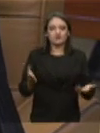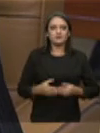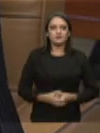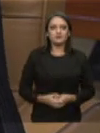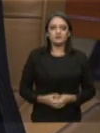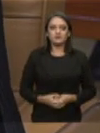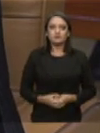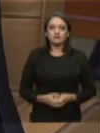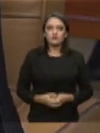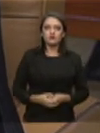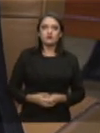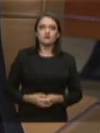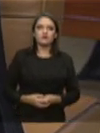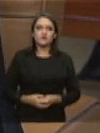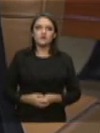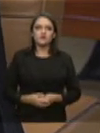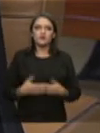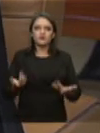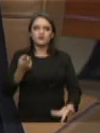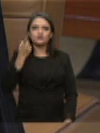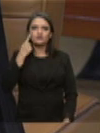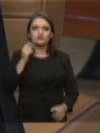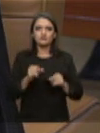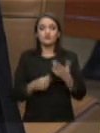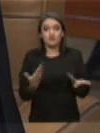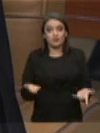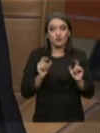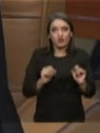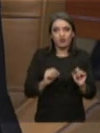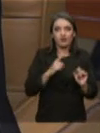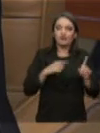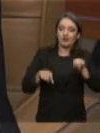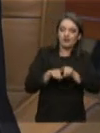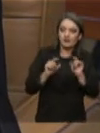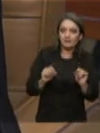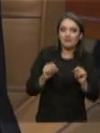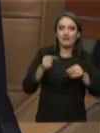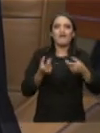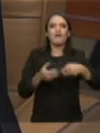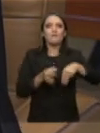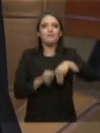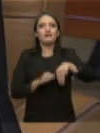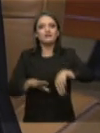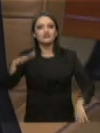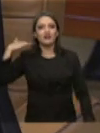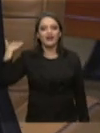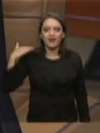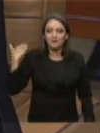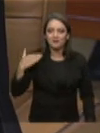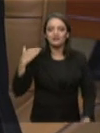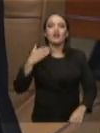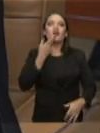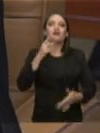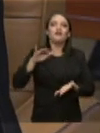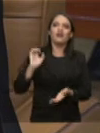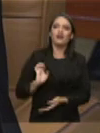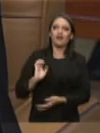Veja, da lavra do, certamente, do ministro Camilúcio, do ex-secretário